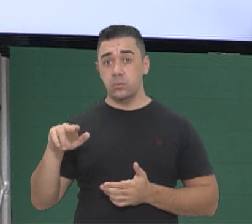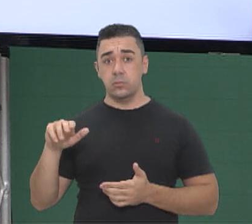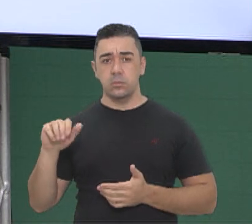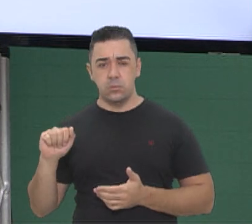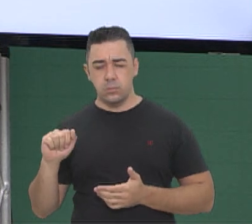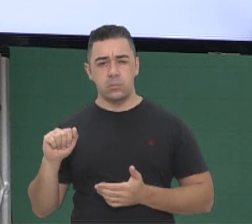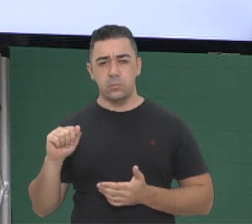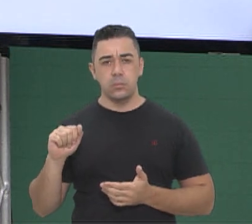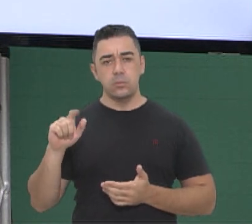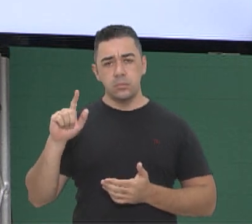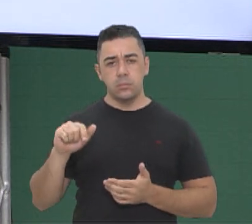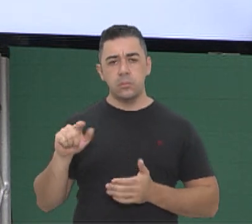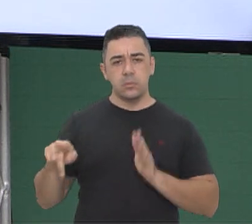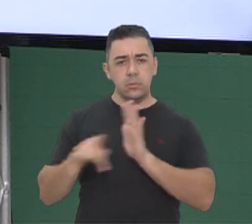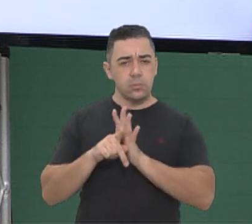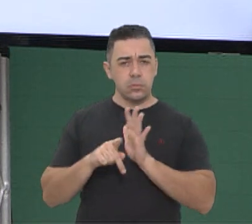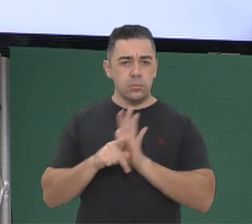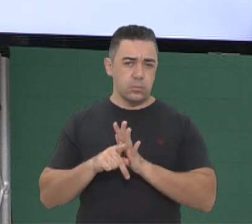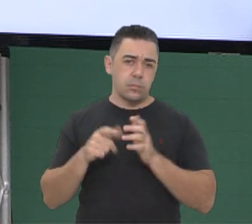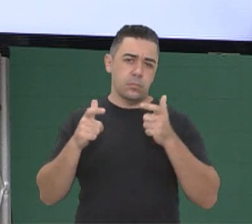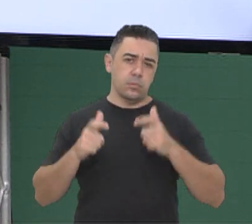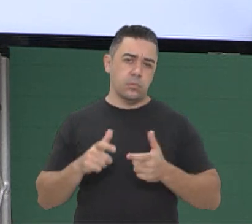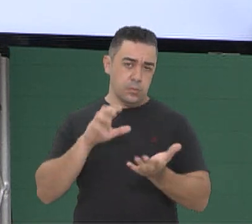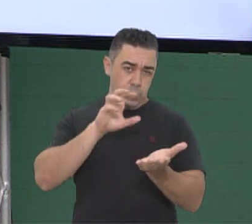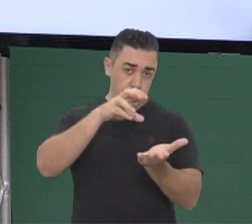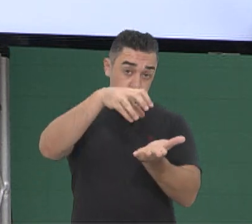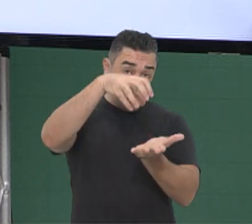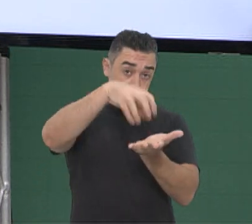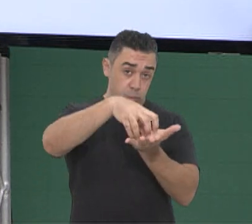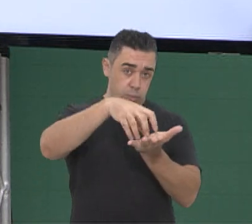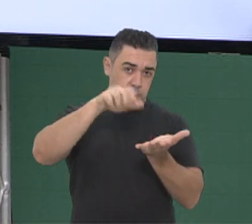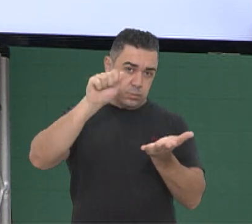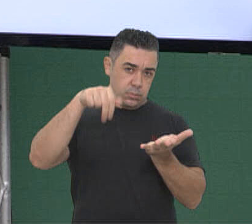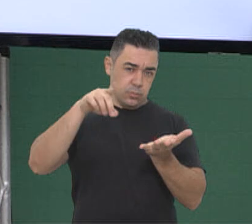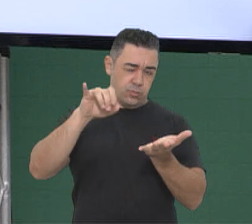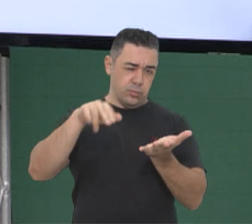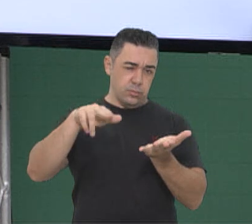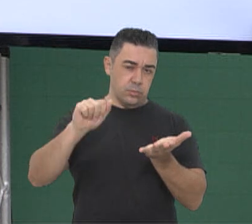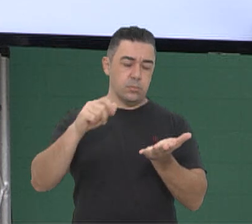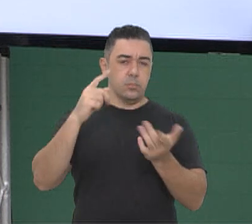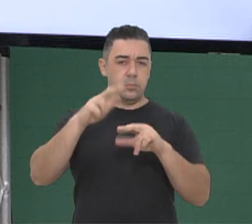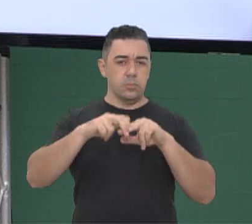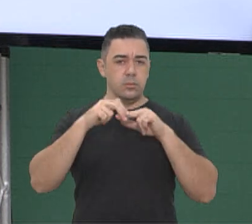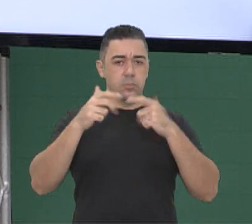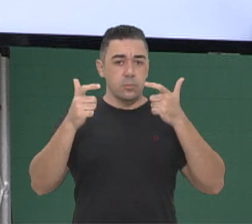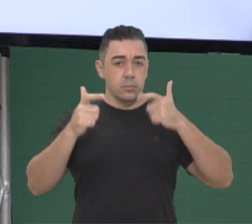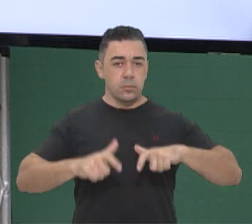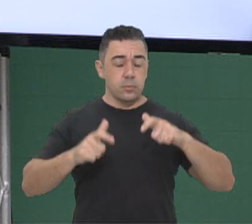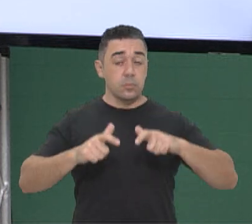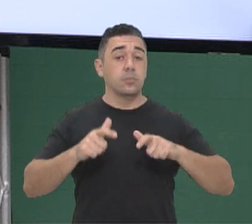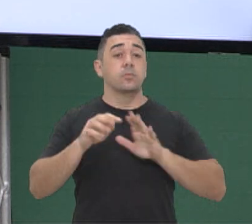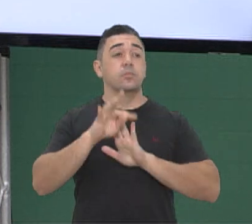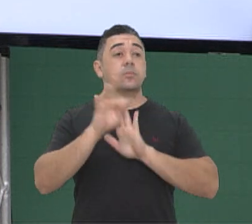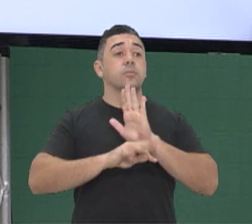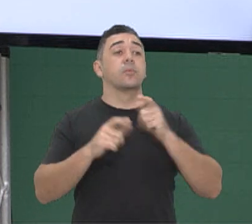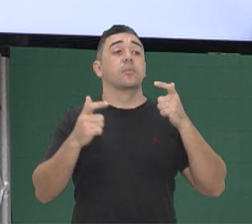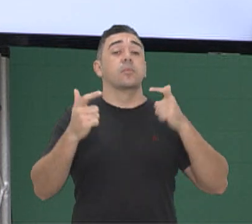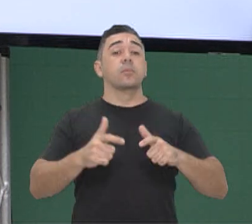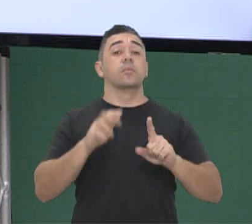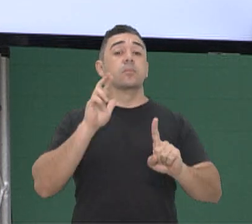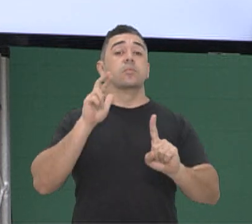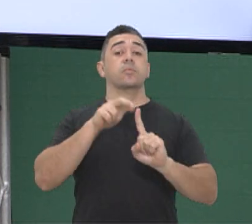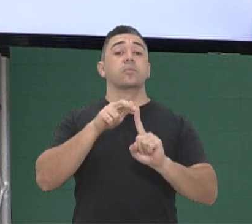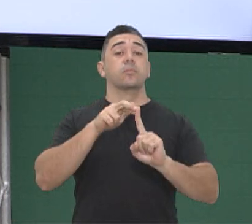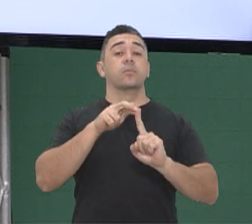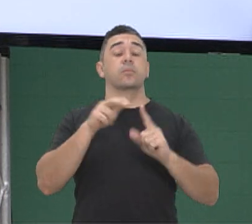texto é a própria instituição andina. Veja como é importante eu ter a localização desse texto, de onde ele é.